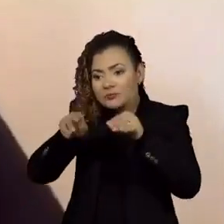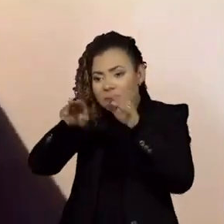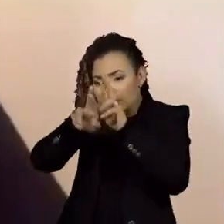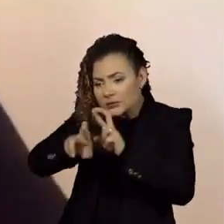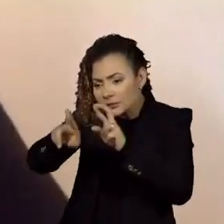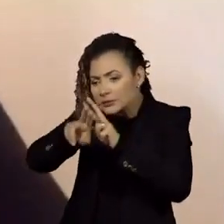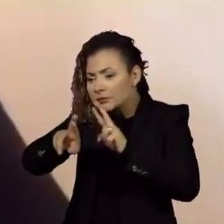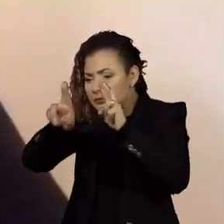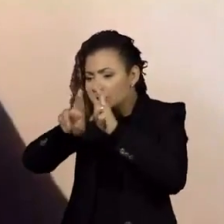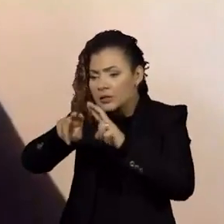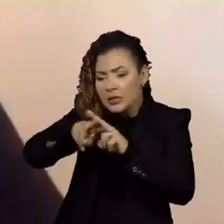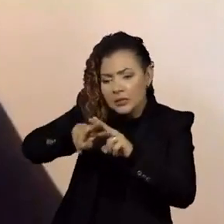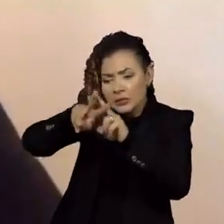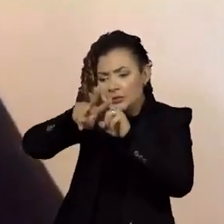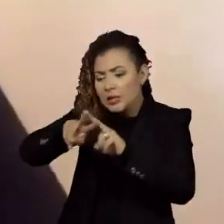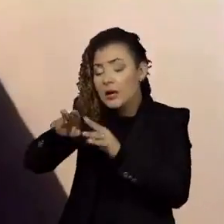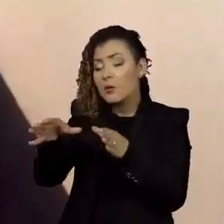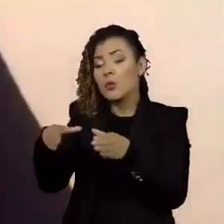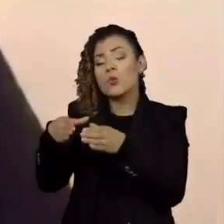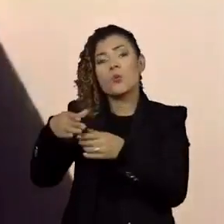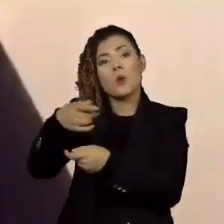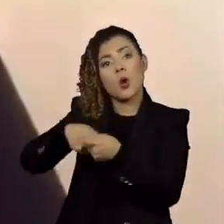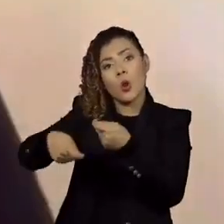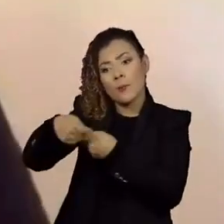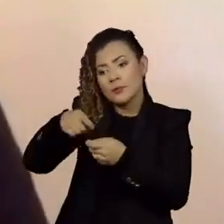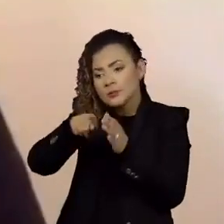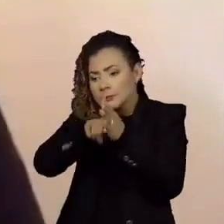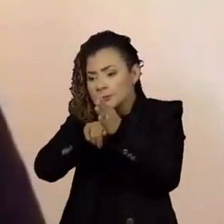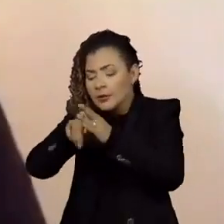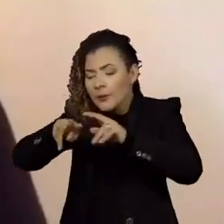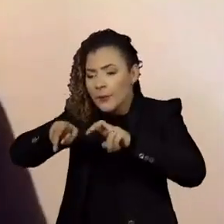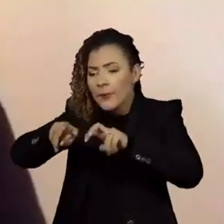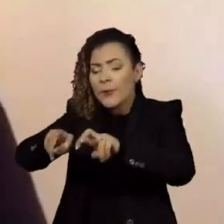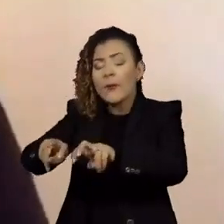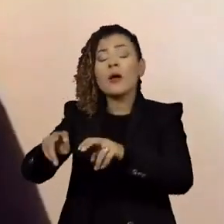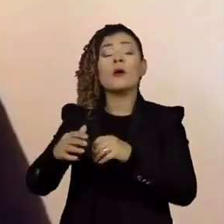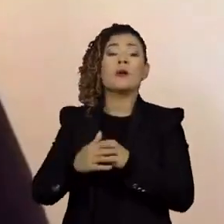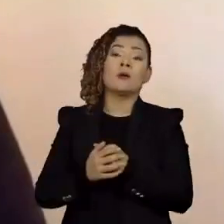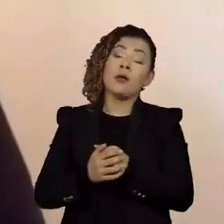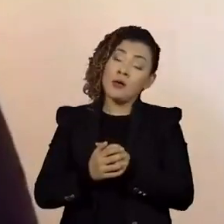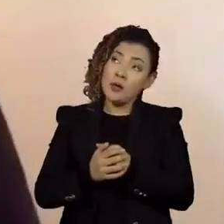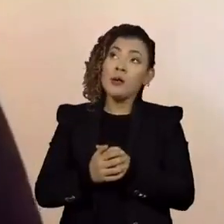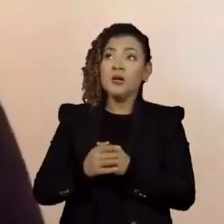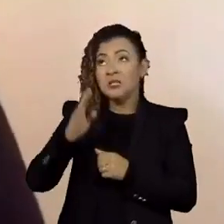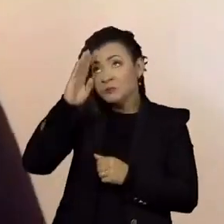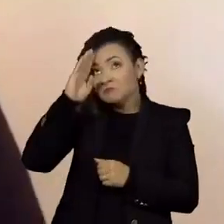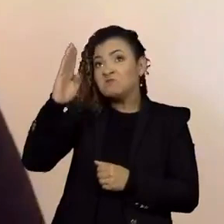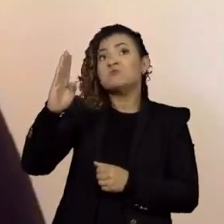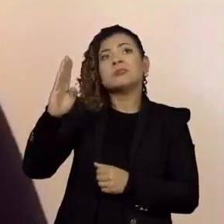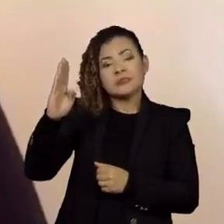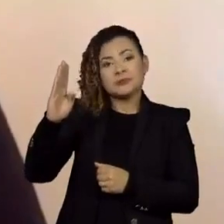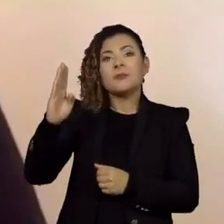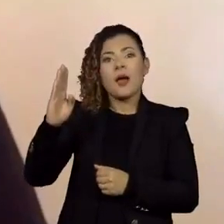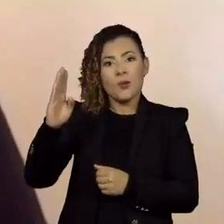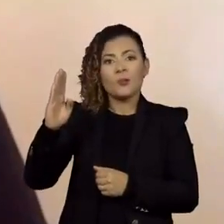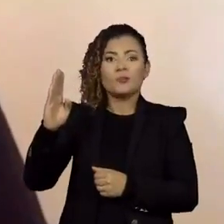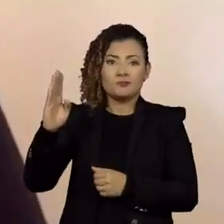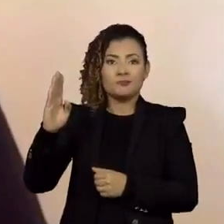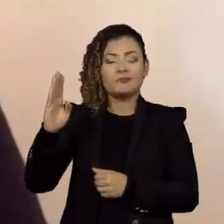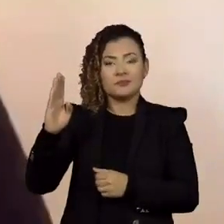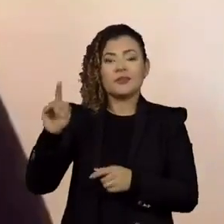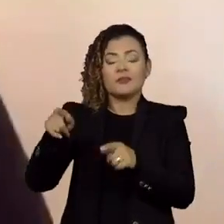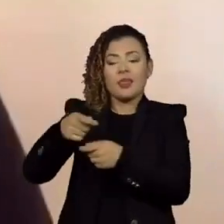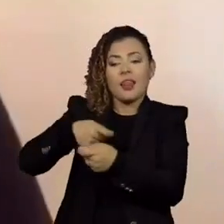sendo feita gradualmente pelos macroeconomistas. Isso foi o centro do equívoco sobre a